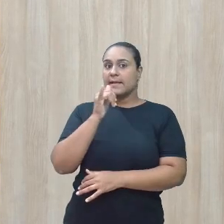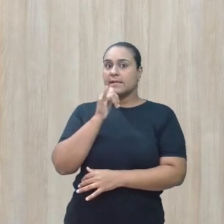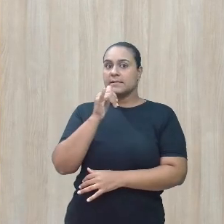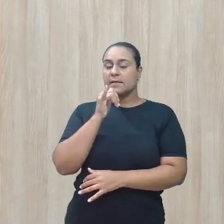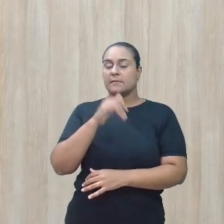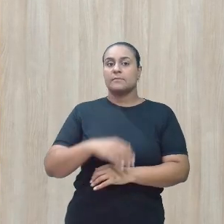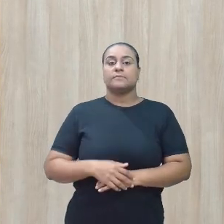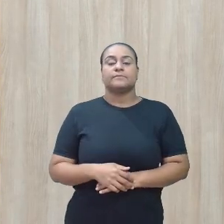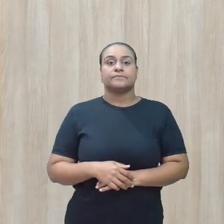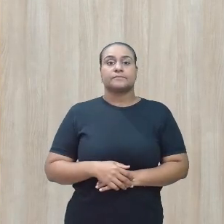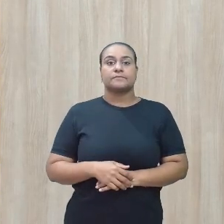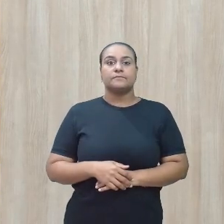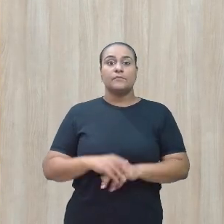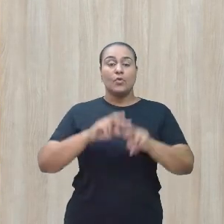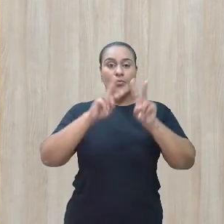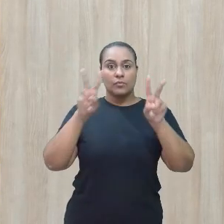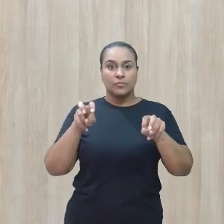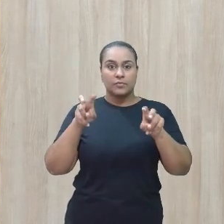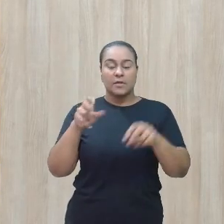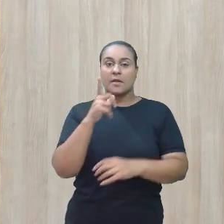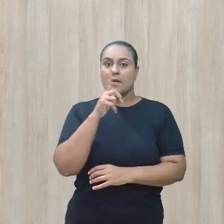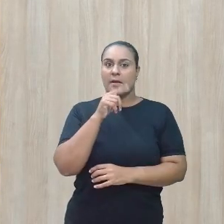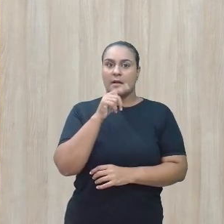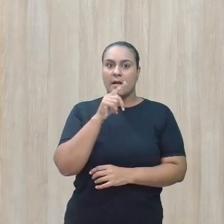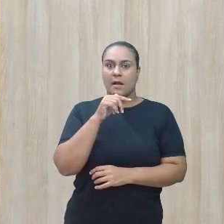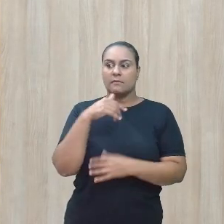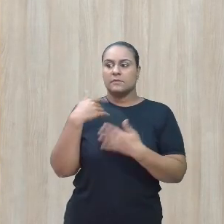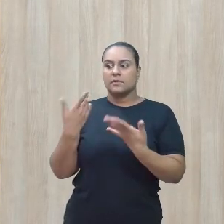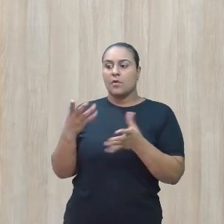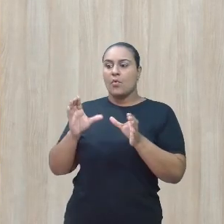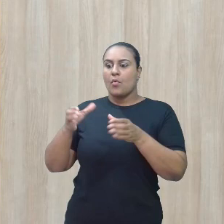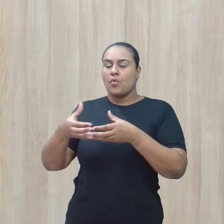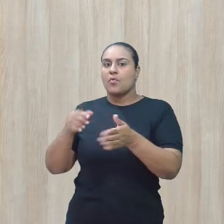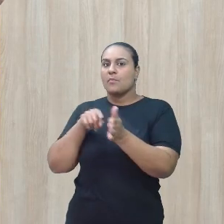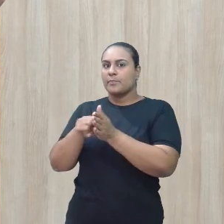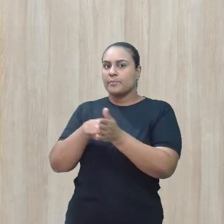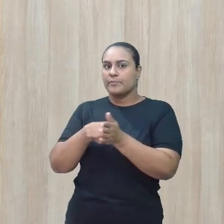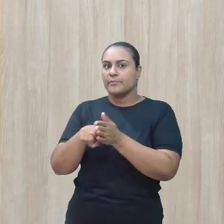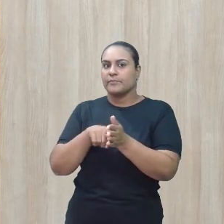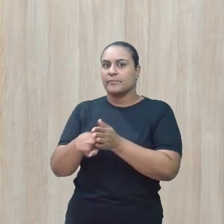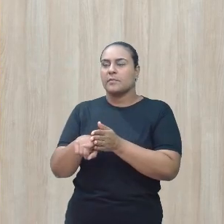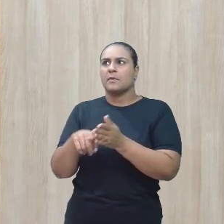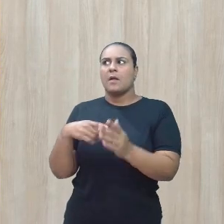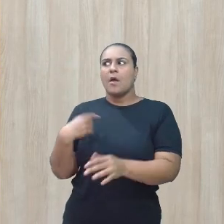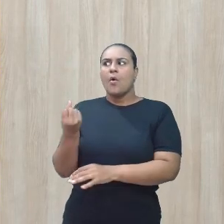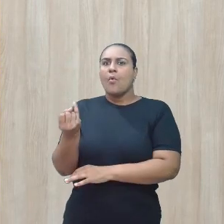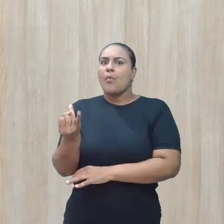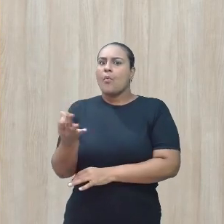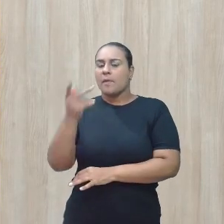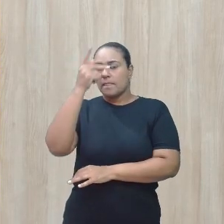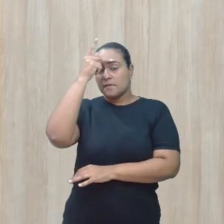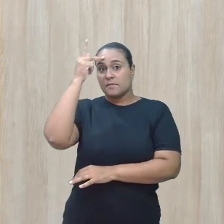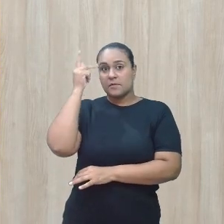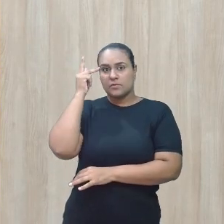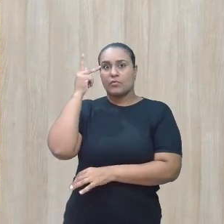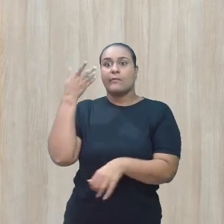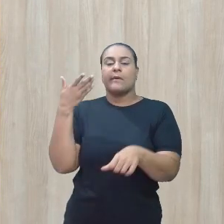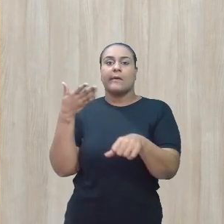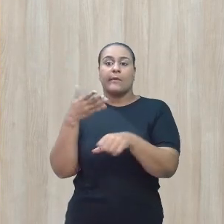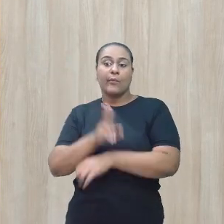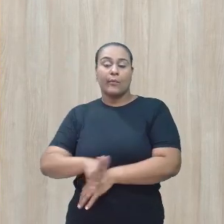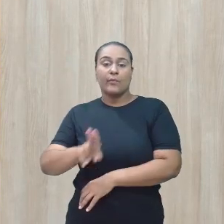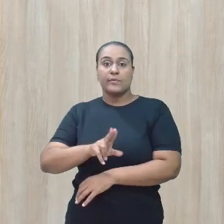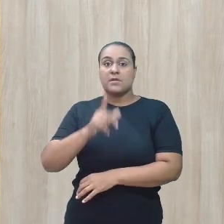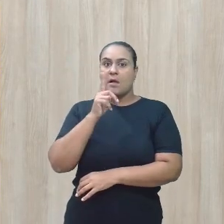ele coletou, né, o órgão que fez a pesquisa, coletou quantas pessoas tinham acesso em 1900. Depois